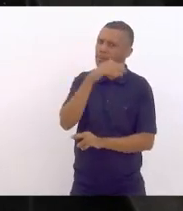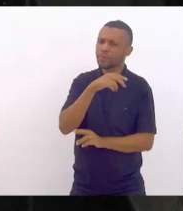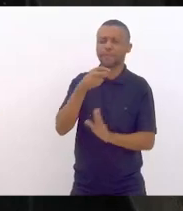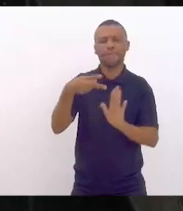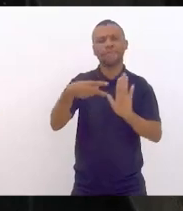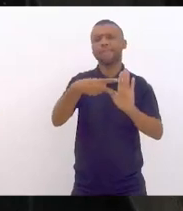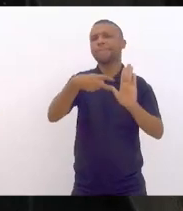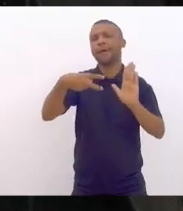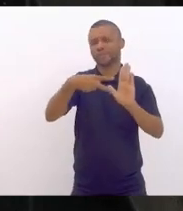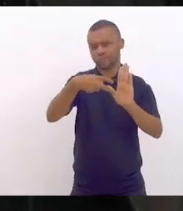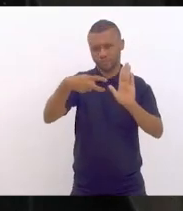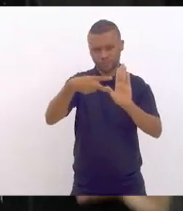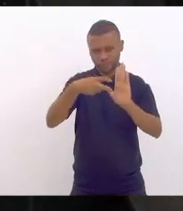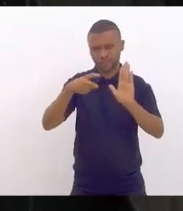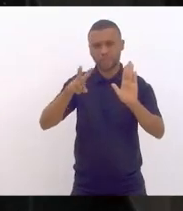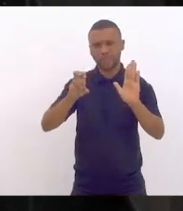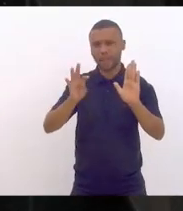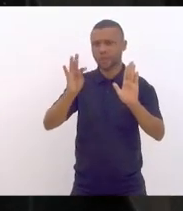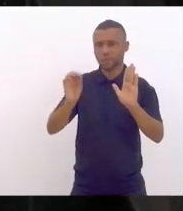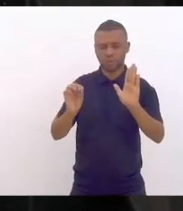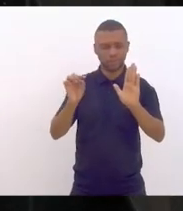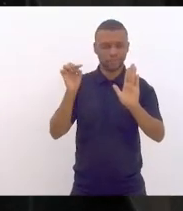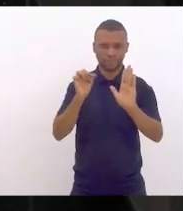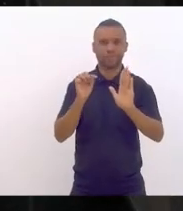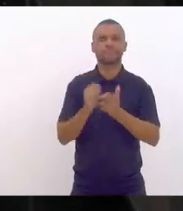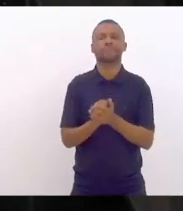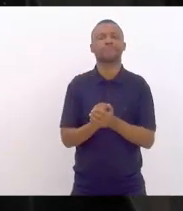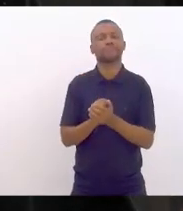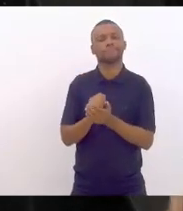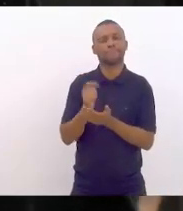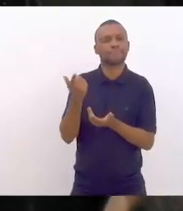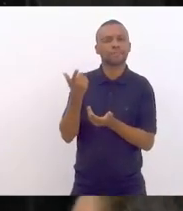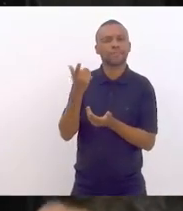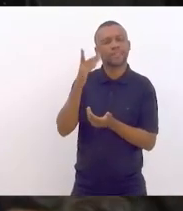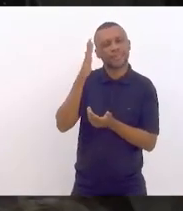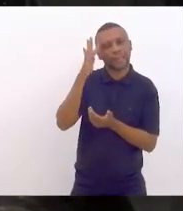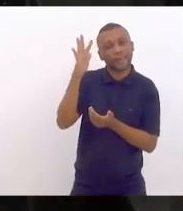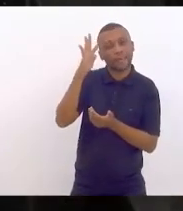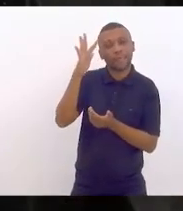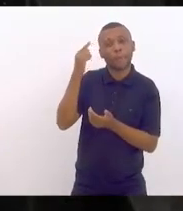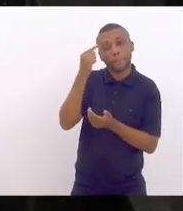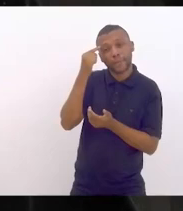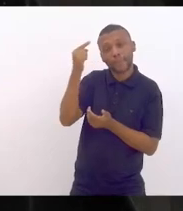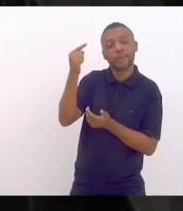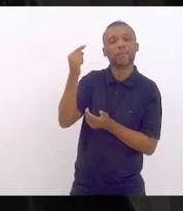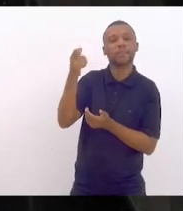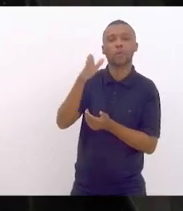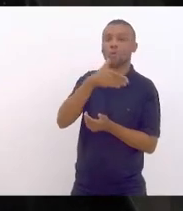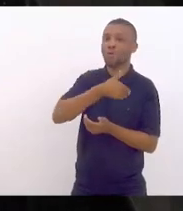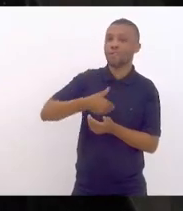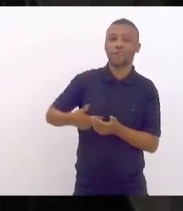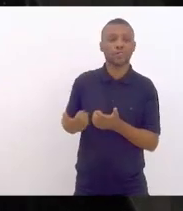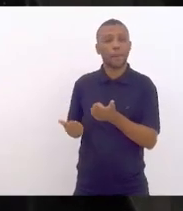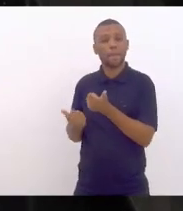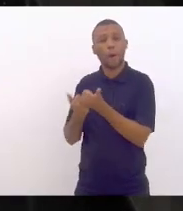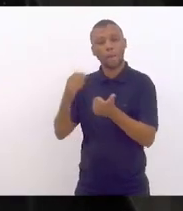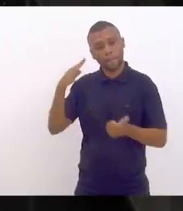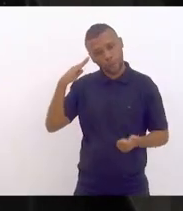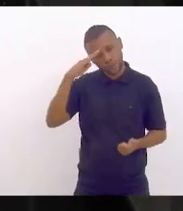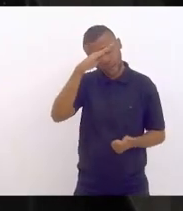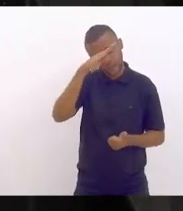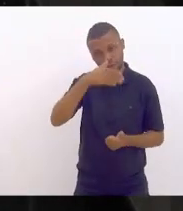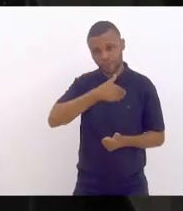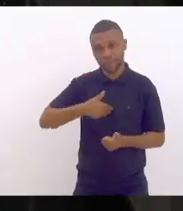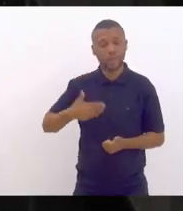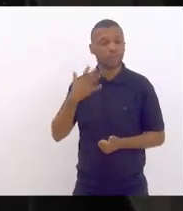é um absurdo veto ali na linha do caldo de caixa estão em linha na verdade são os governos bolsonaristas o governo bolsonaro e vê